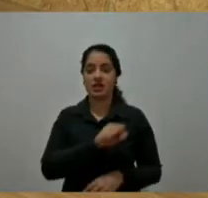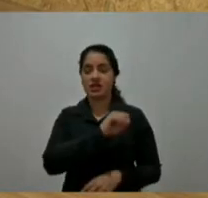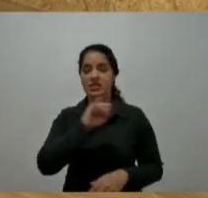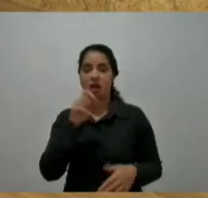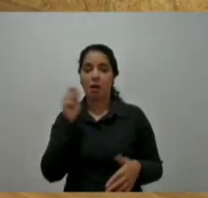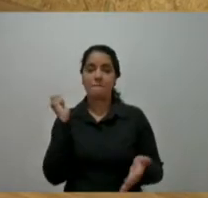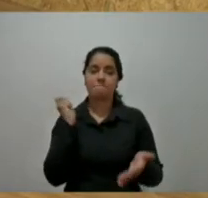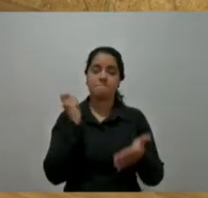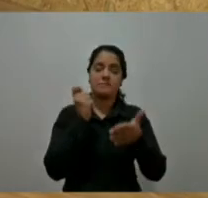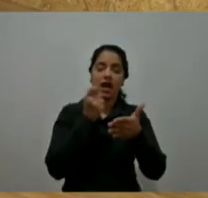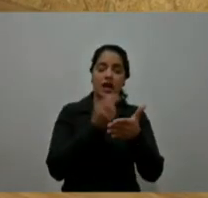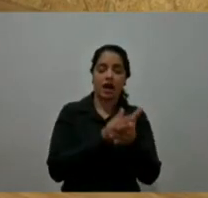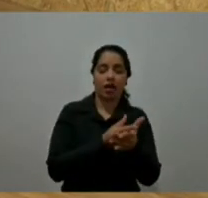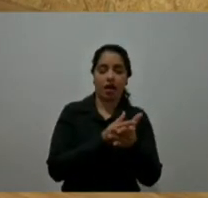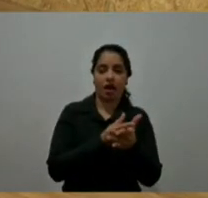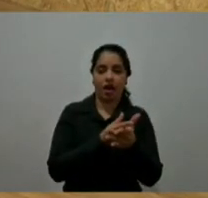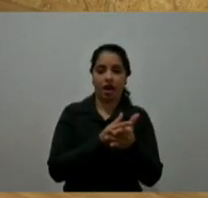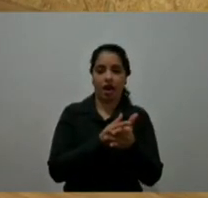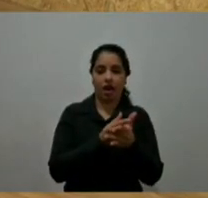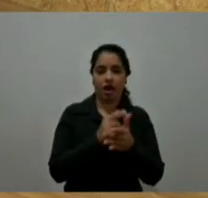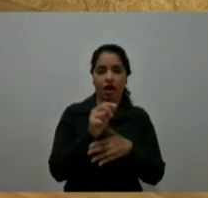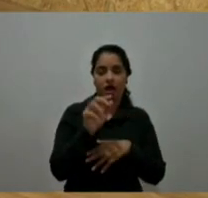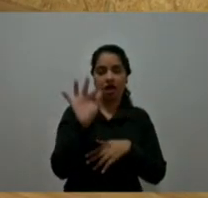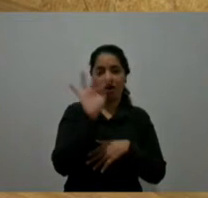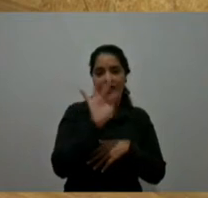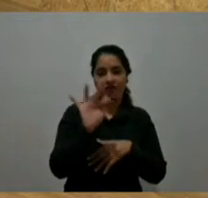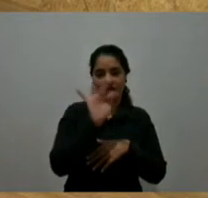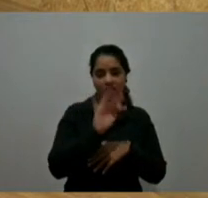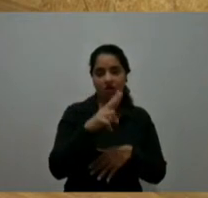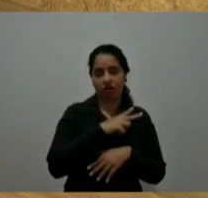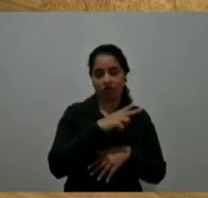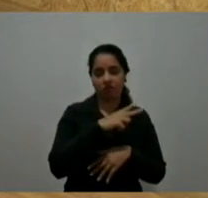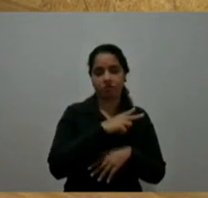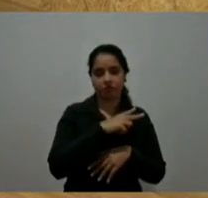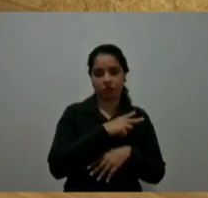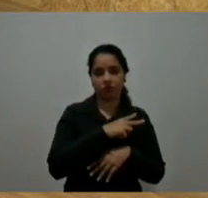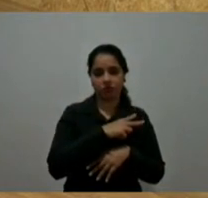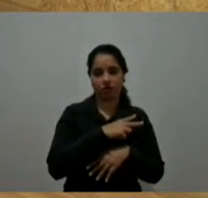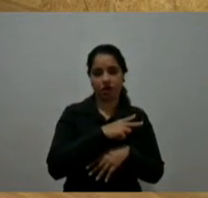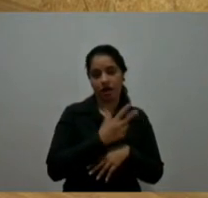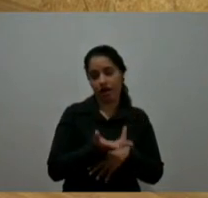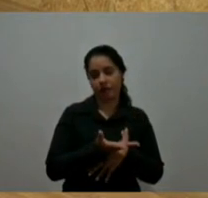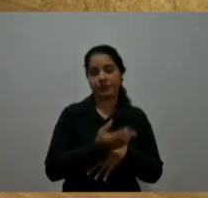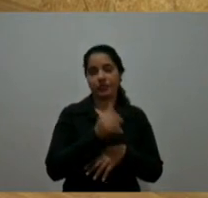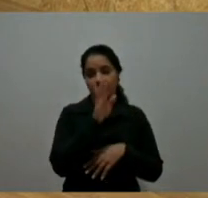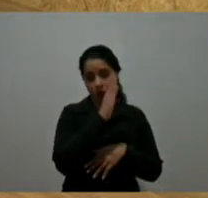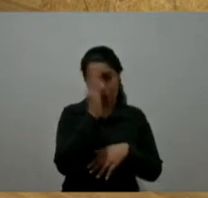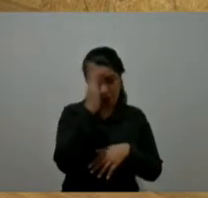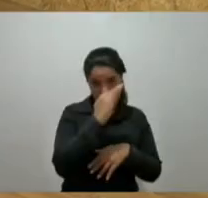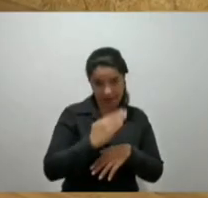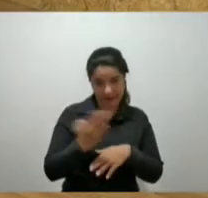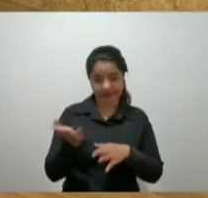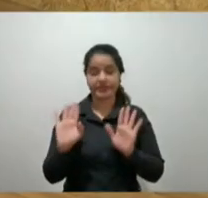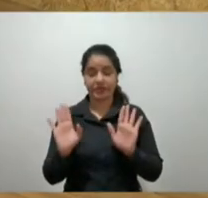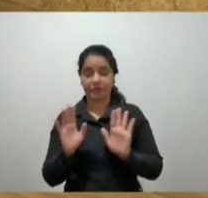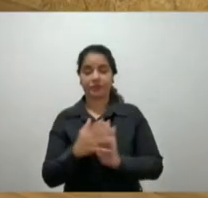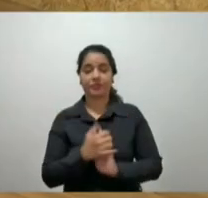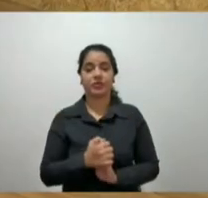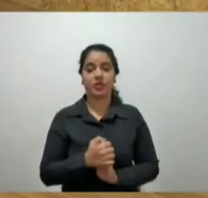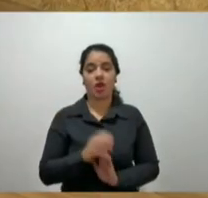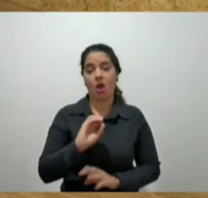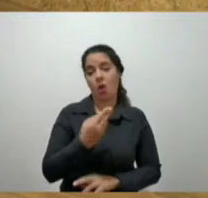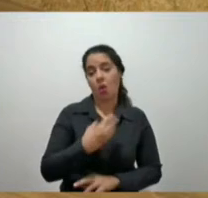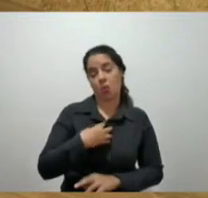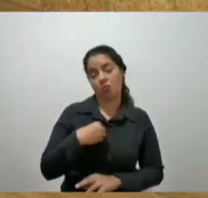se eu consigo pagar uma universidade privada no Brasil, ou se eu consigo vir estudar nos Estados Unidos, sei lá, no